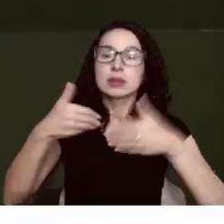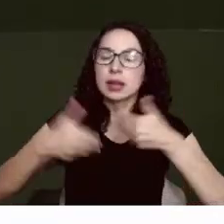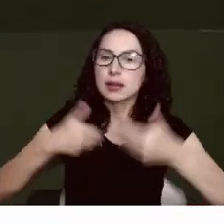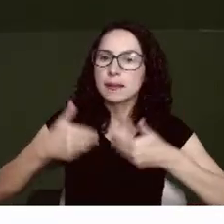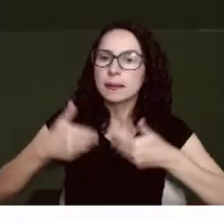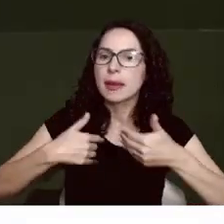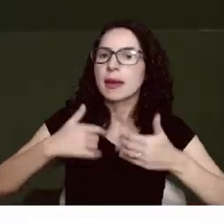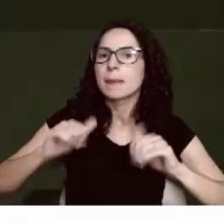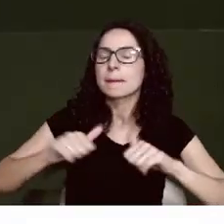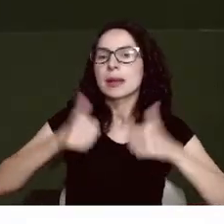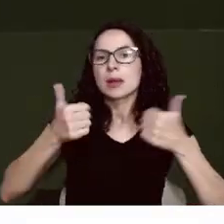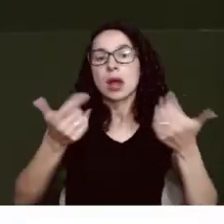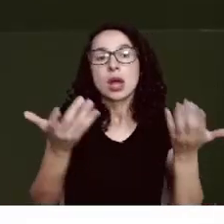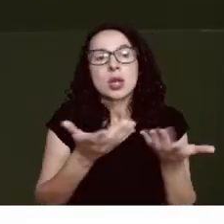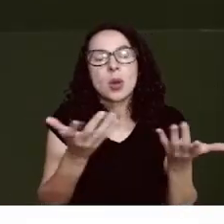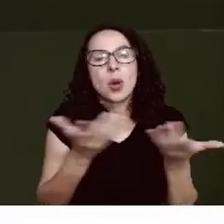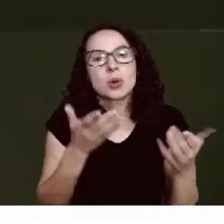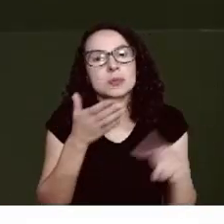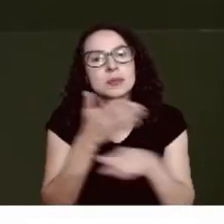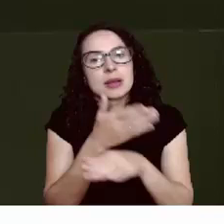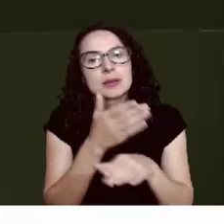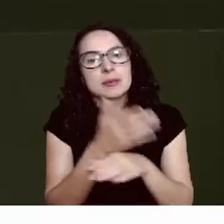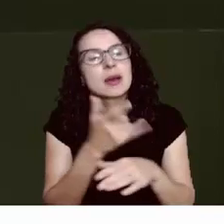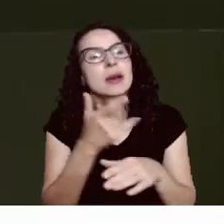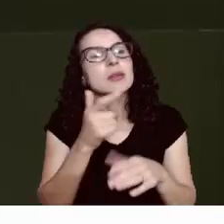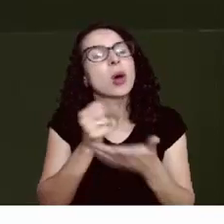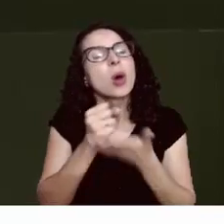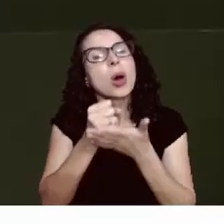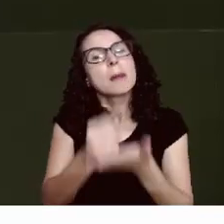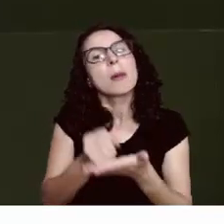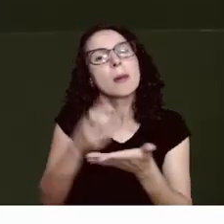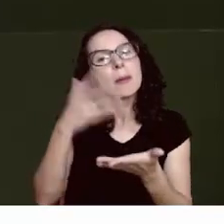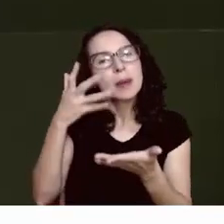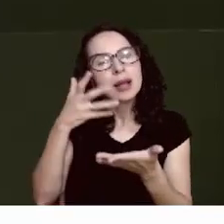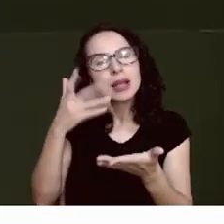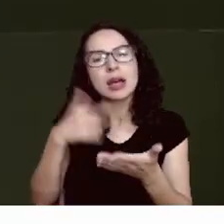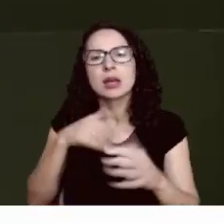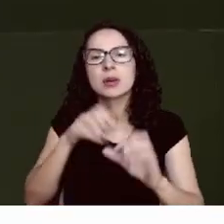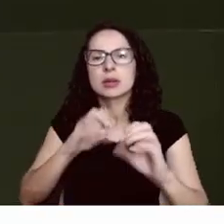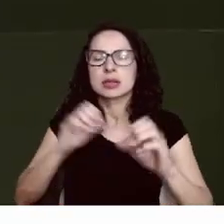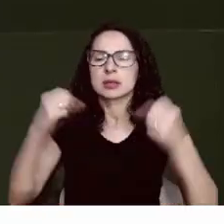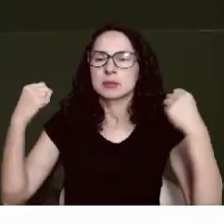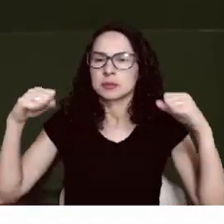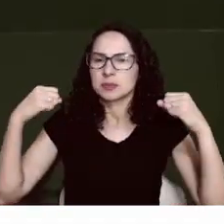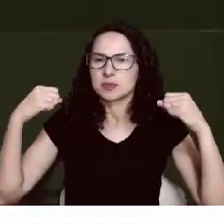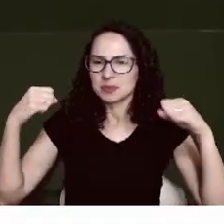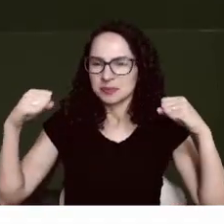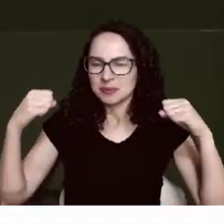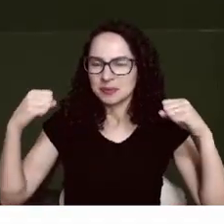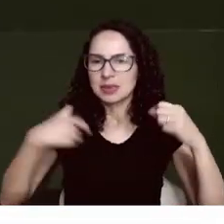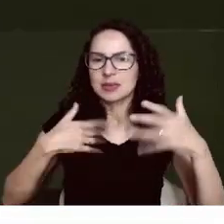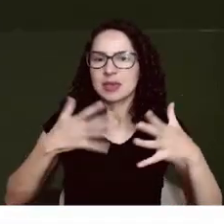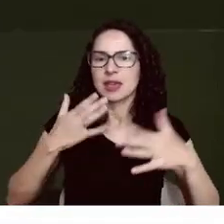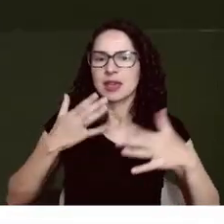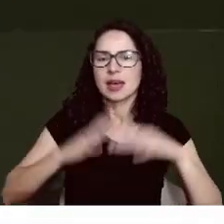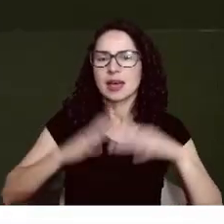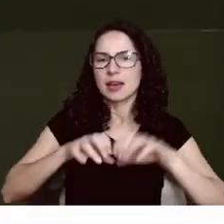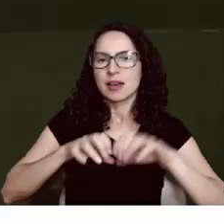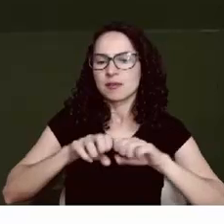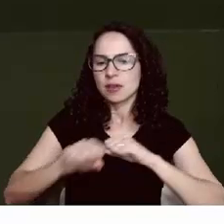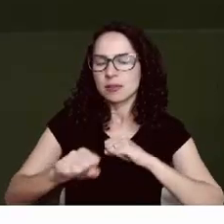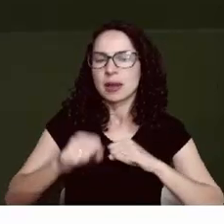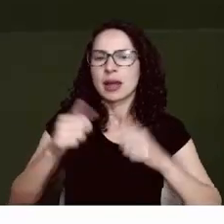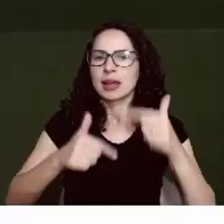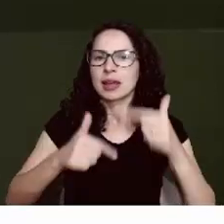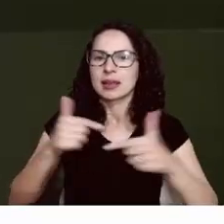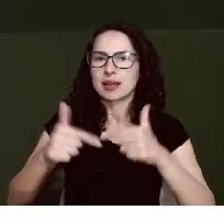indo lá para estar dando esse suporte para os meninos. Hoje eu sou um educador físico, sou formado, trabalho na Pano Bianco,